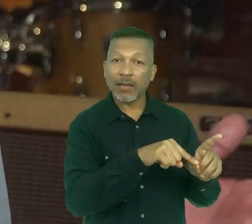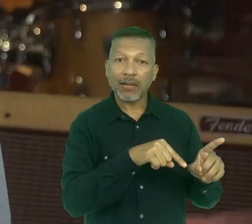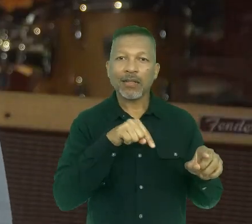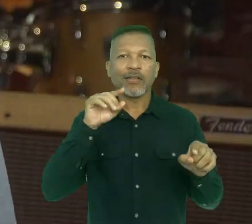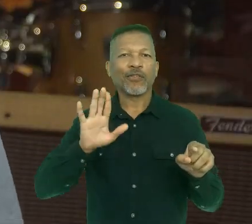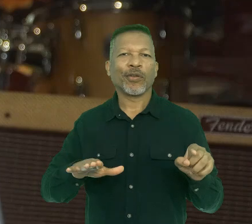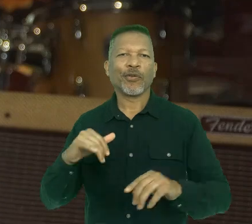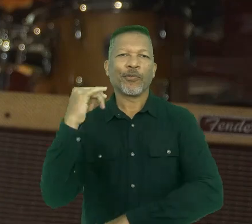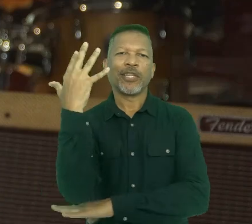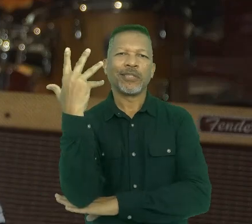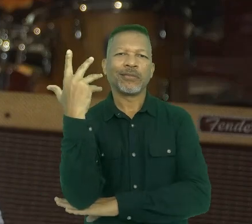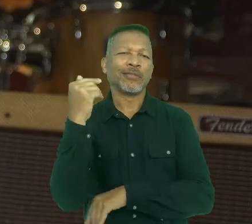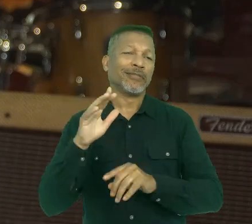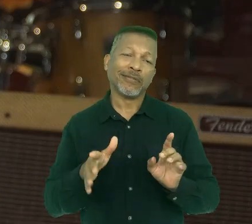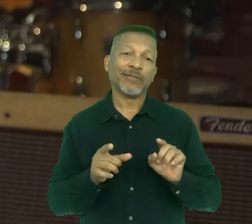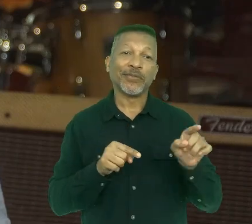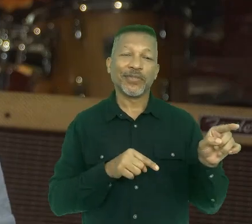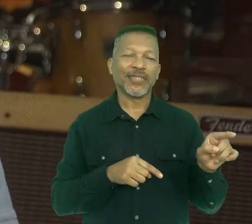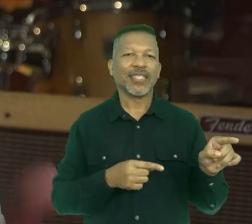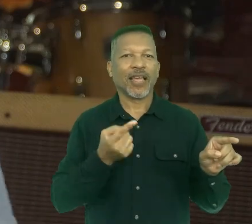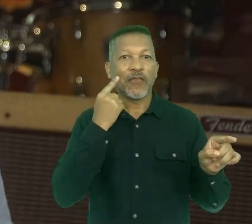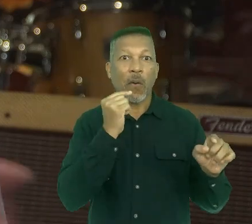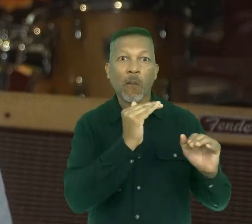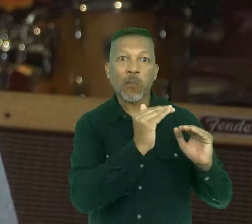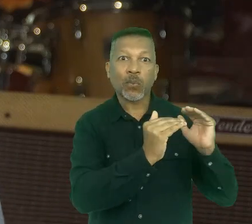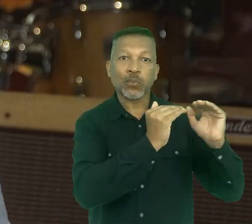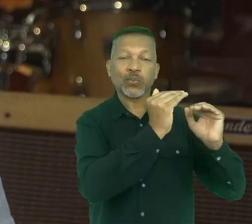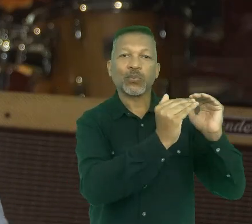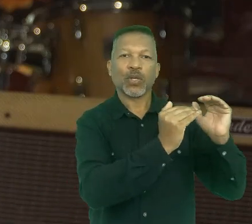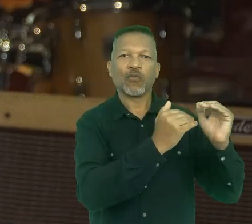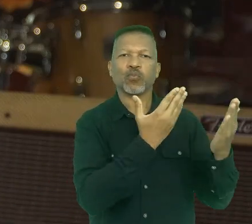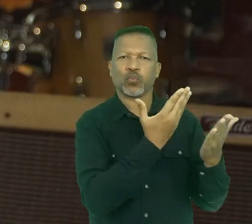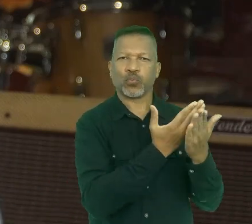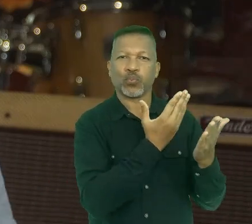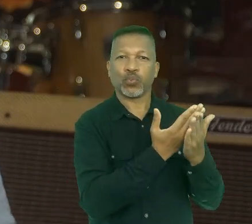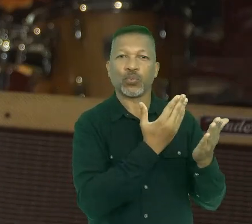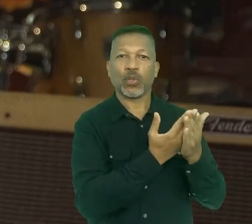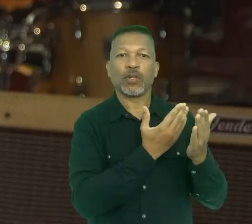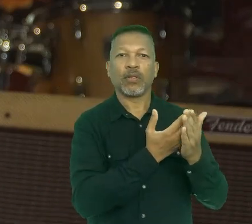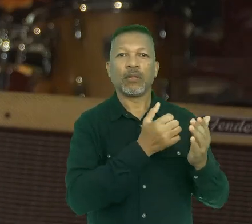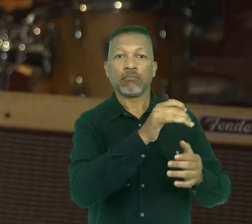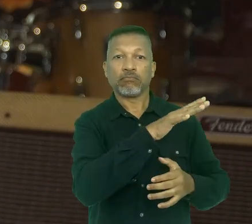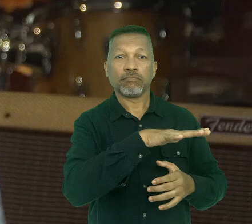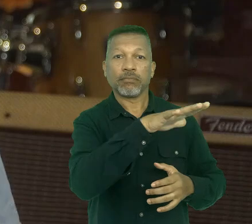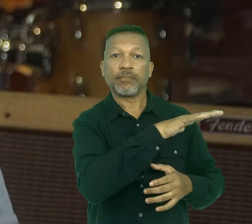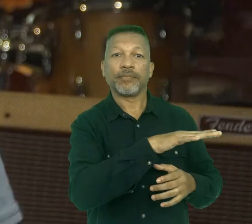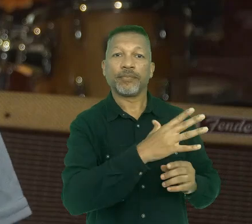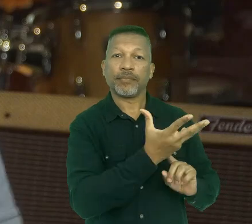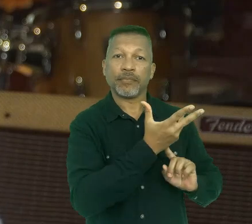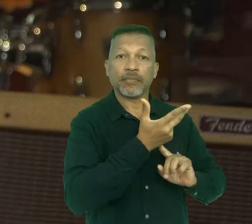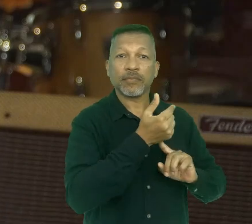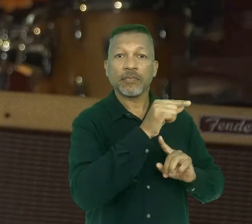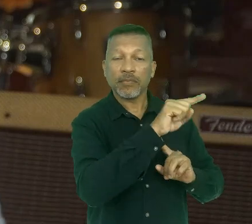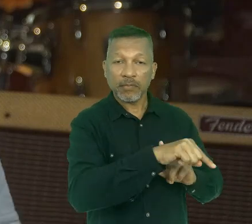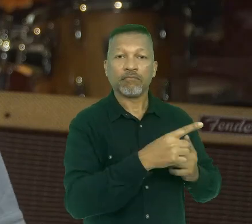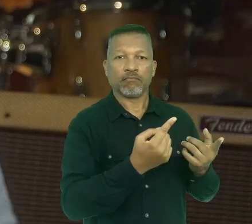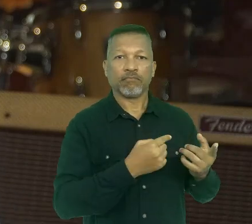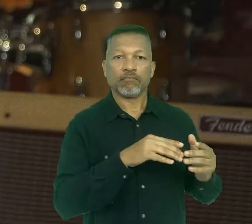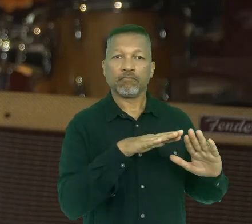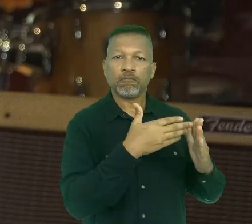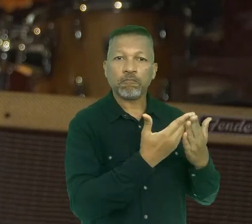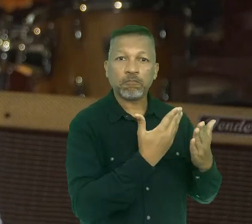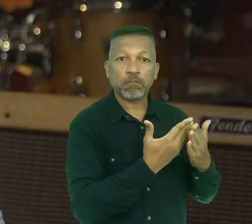saído aqui ainda. Aí fui evoluindo aquilo, falei, não, eu vou estudar. E entrei no Palácio das Artes, na Escola